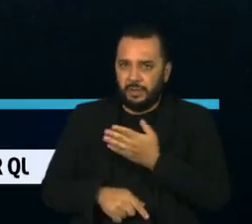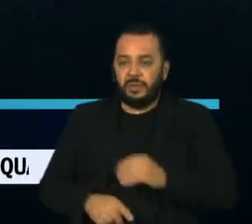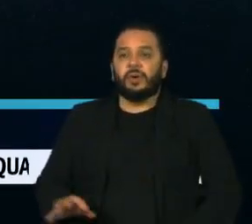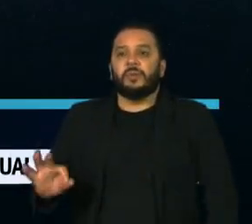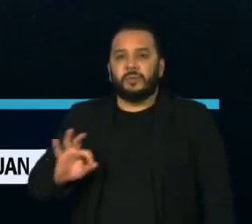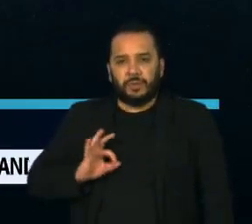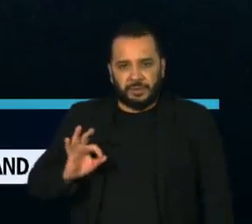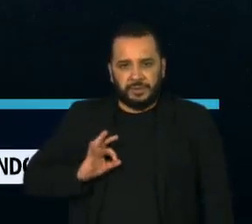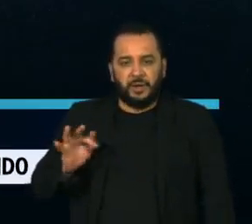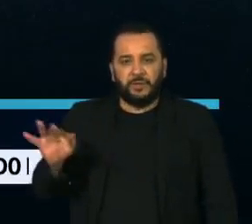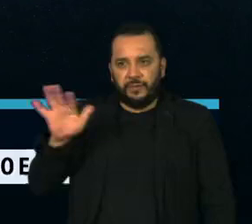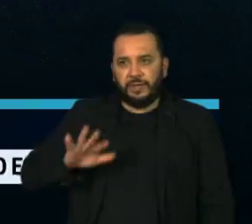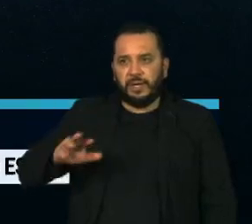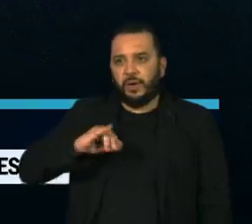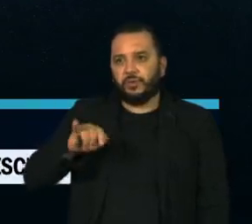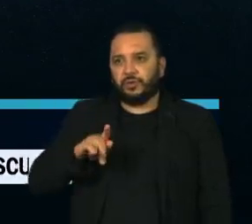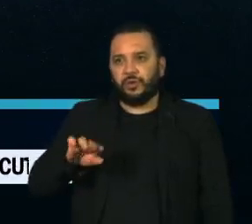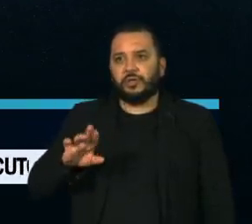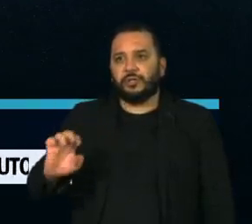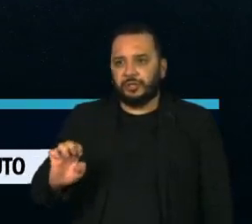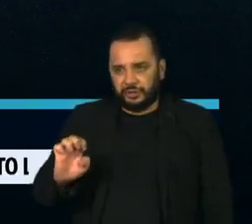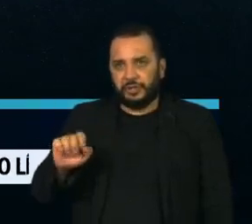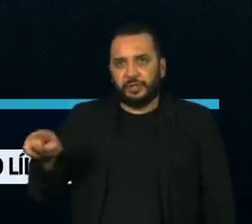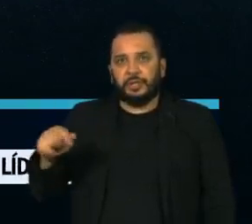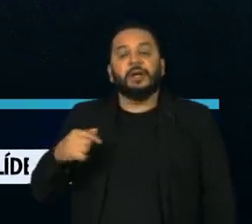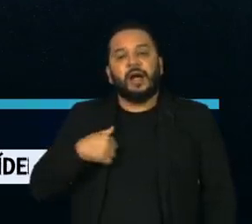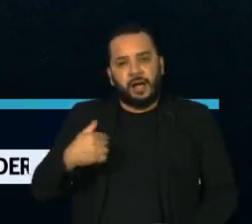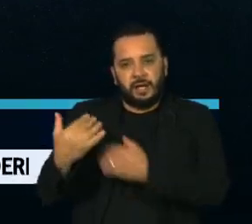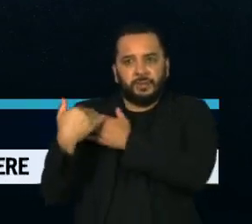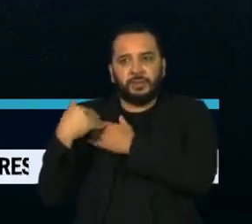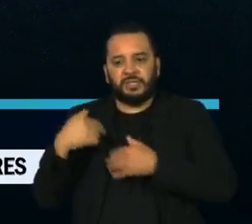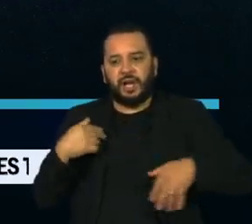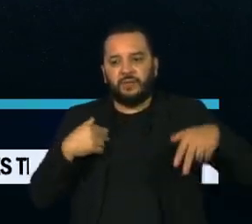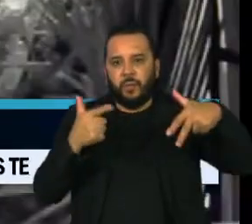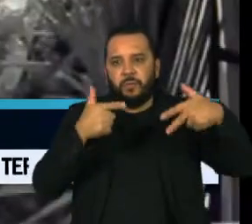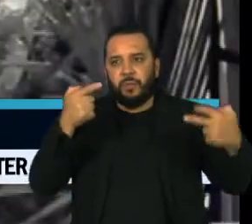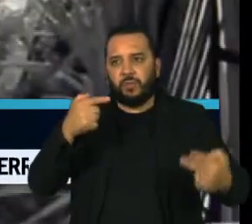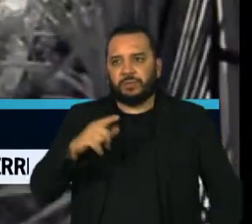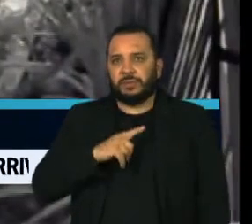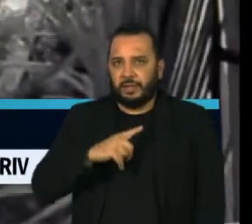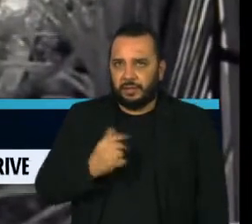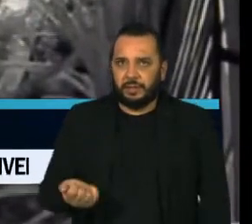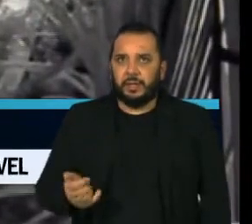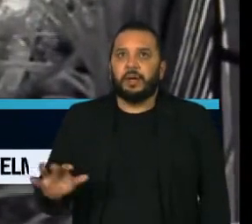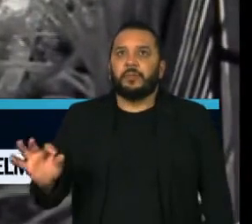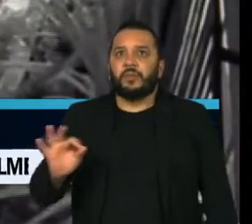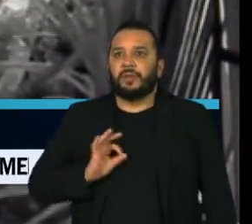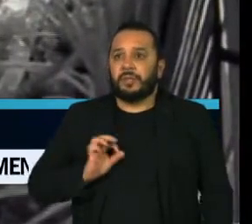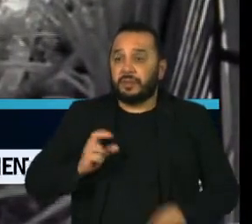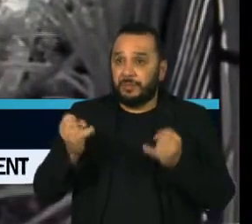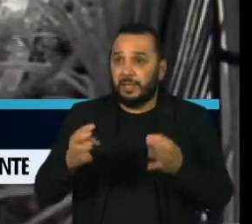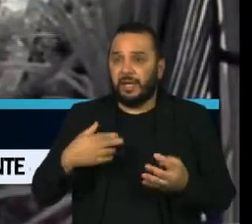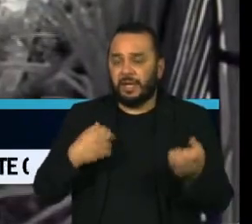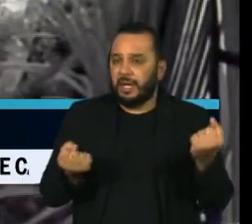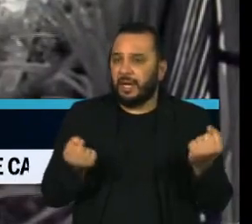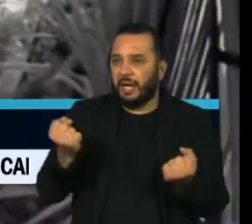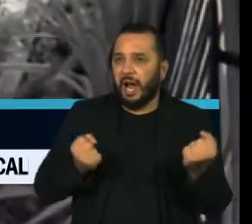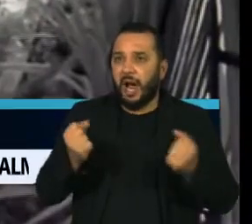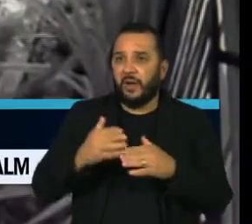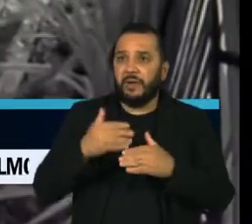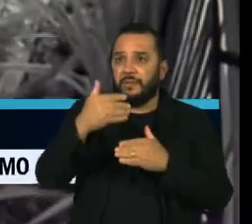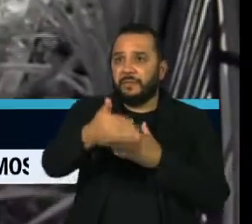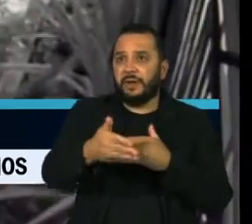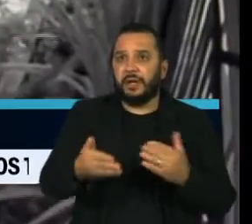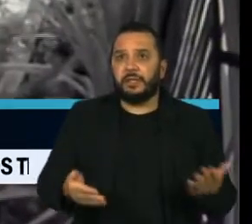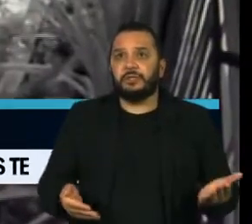policial penal federal Jorge José da Rocha Guaranho é o autor dos disparos. Segundo a polícia, Guaranho passou de carro em frente ao